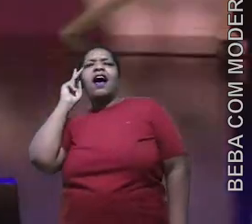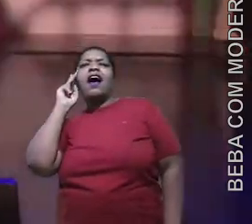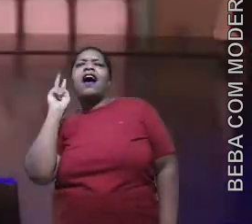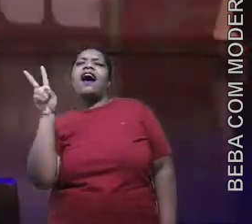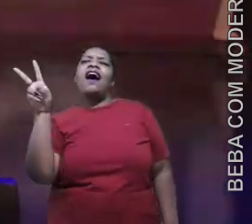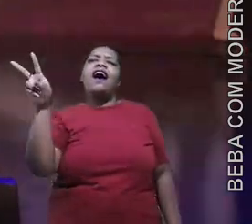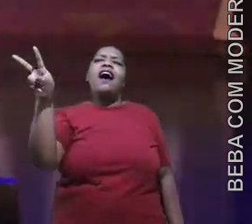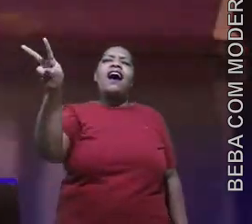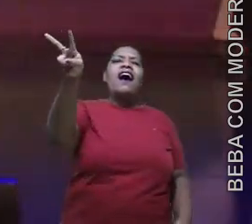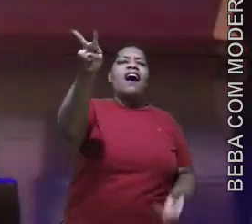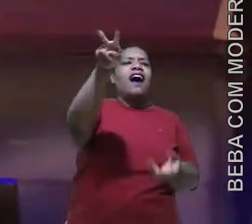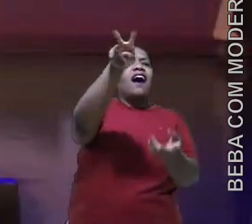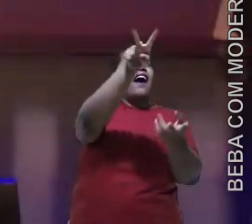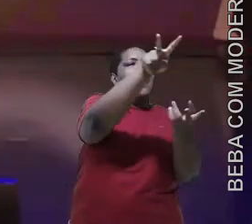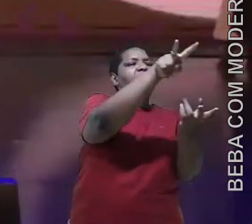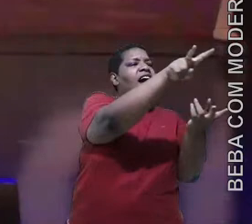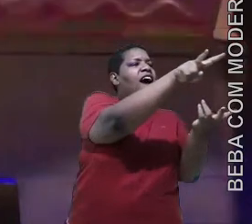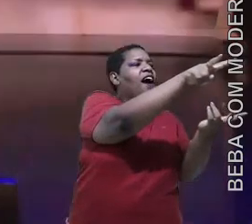mochila